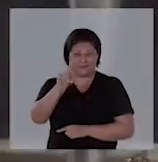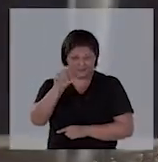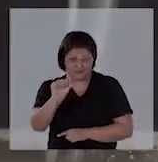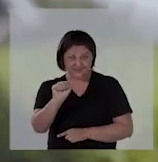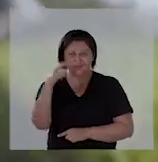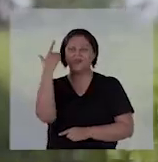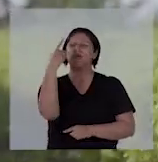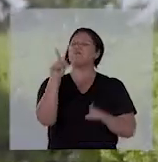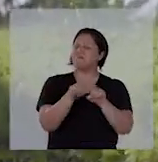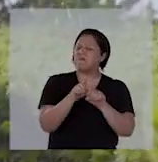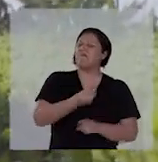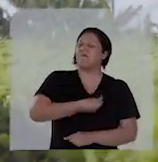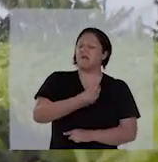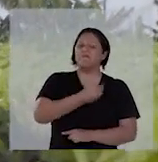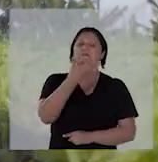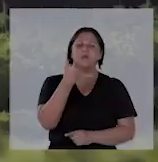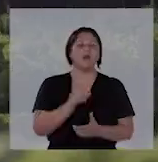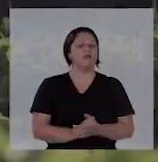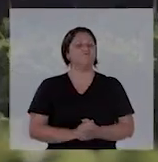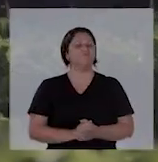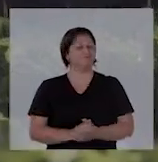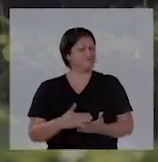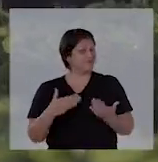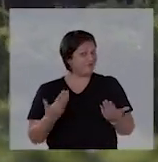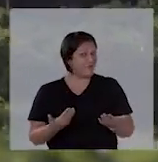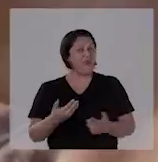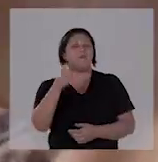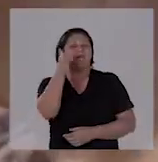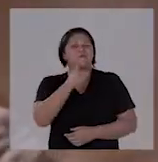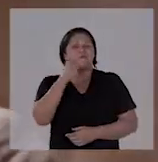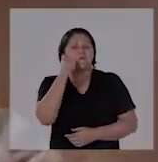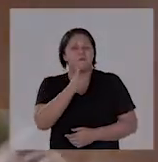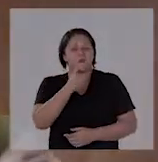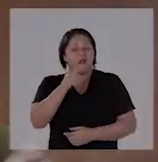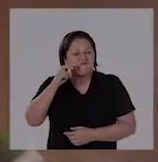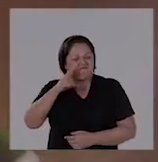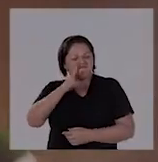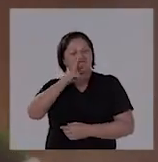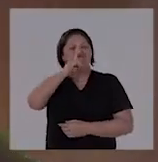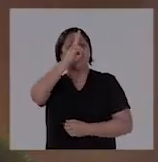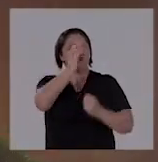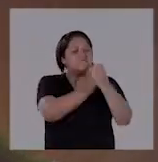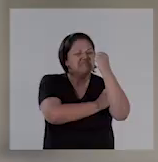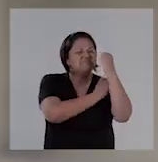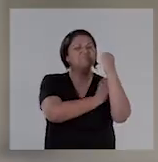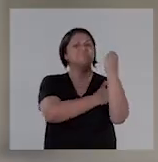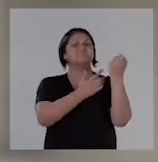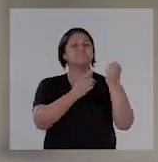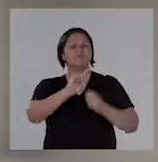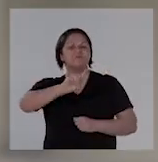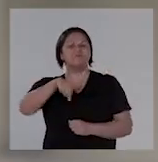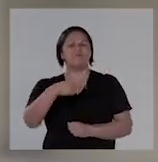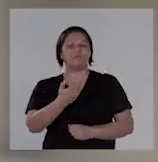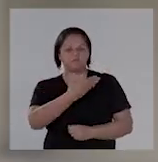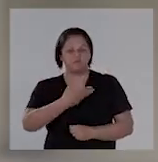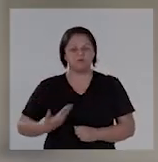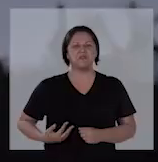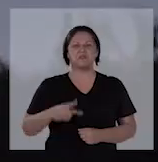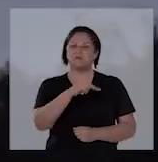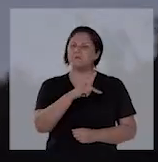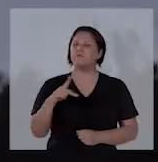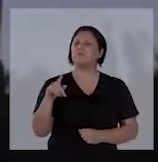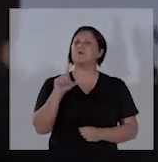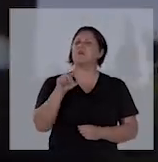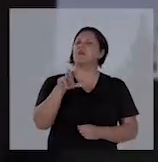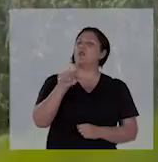pra melhor as mulheres elas são guerreiras né a partir do governo lula a gente sentiu essa